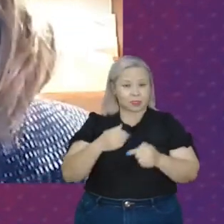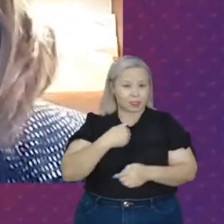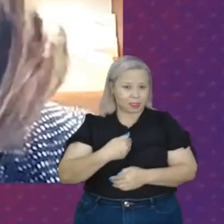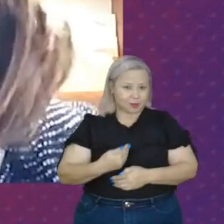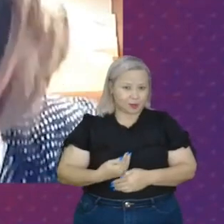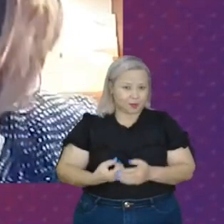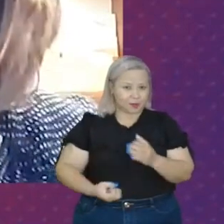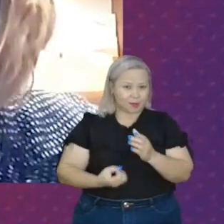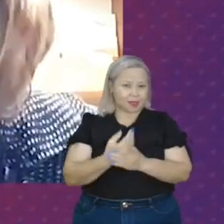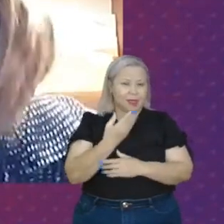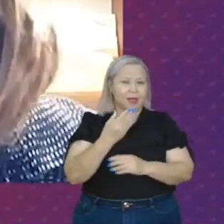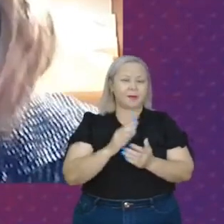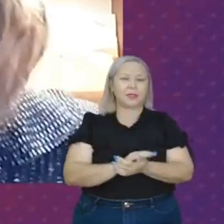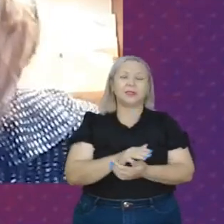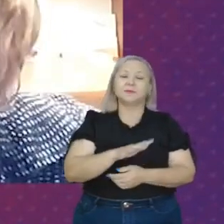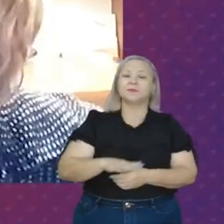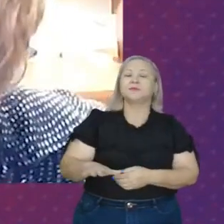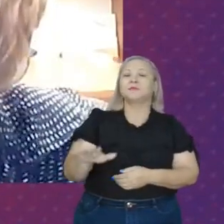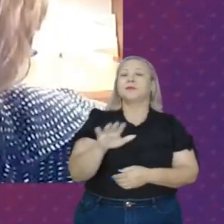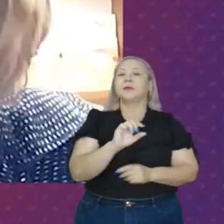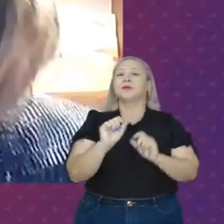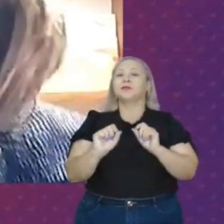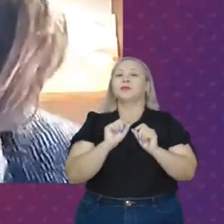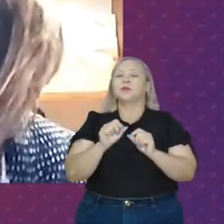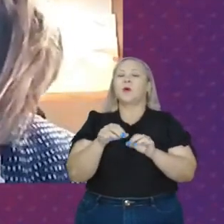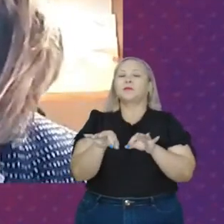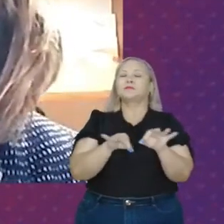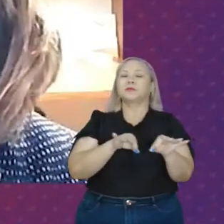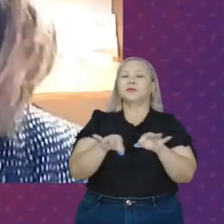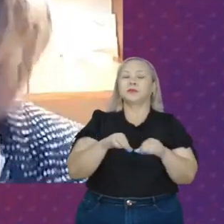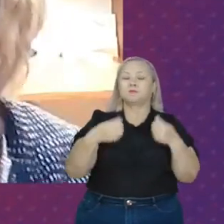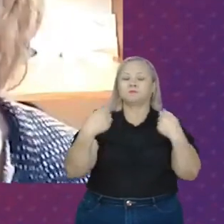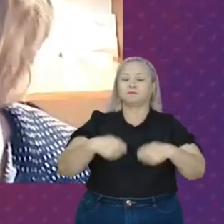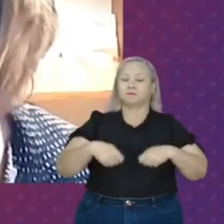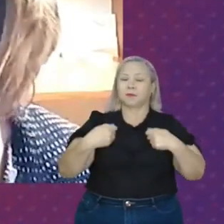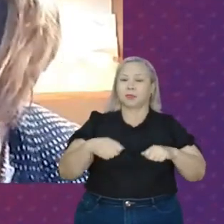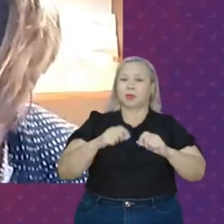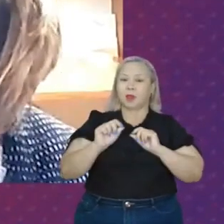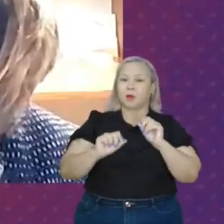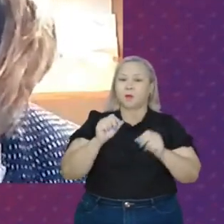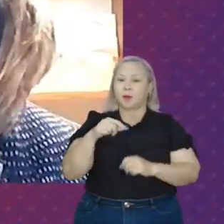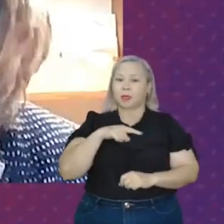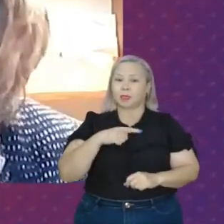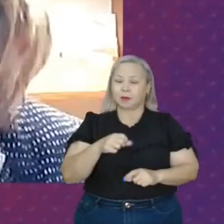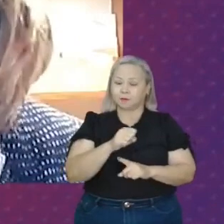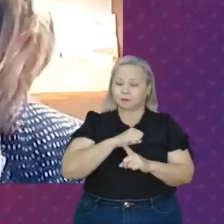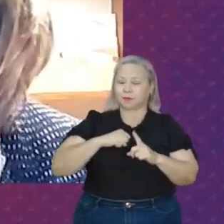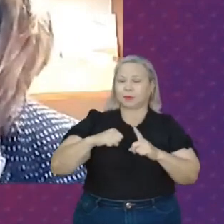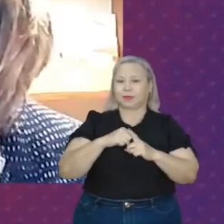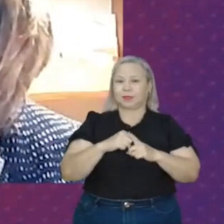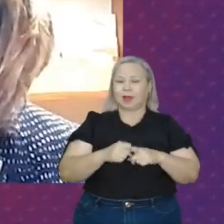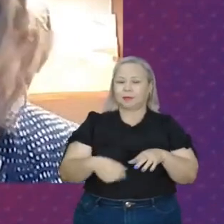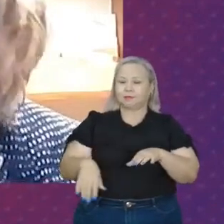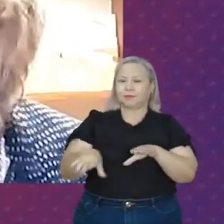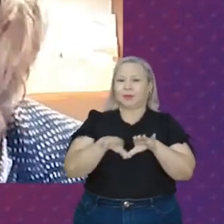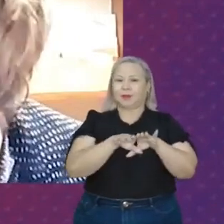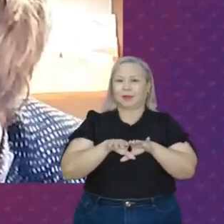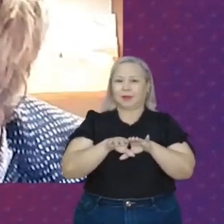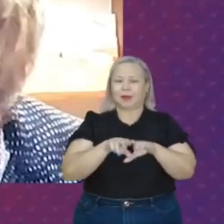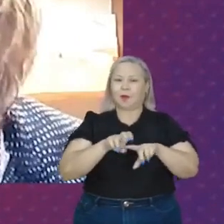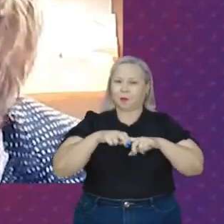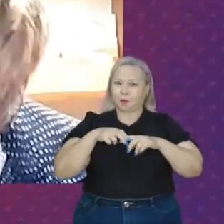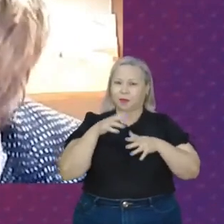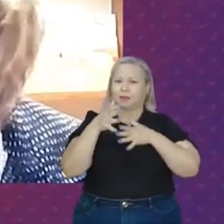na elaboração de todas as construções necessárias para que tenhamos uma sociedade igualitária. Por isso eu